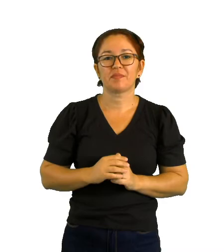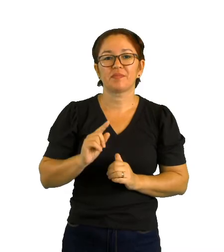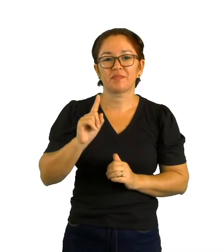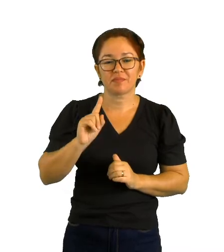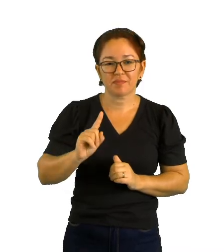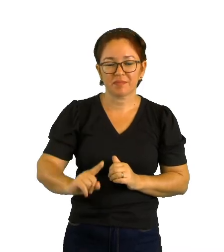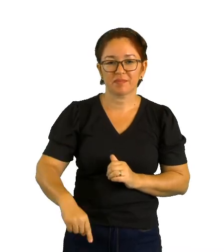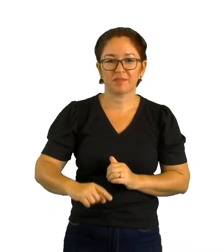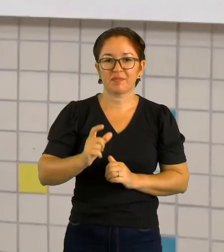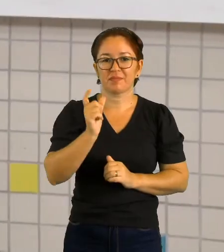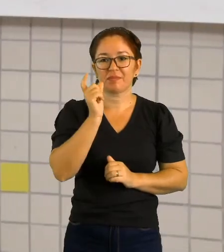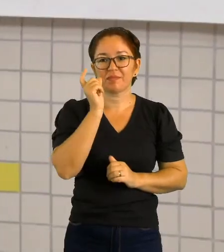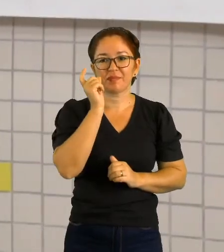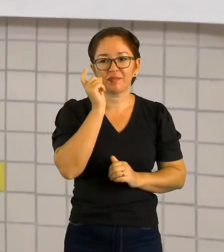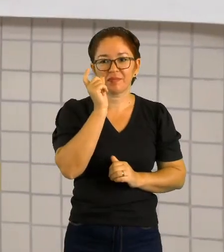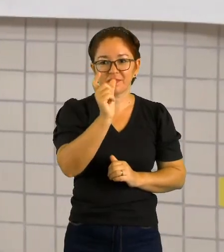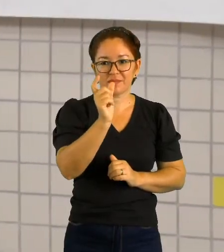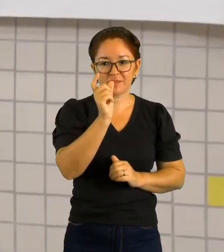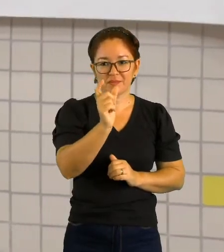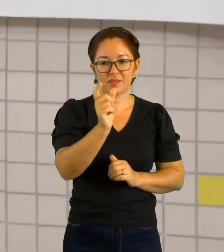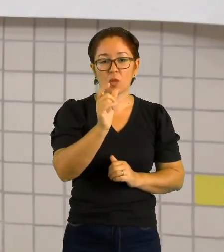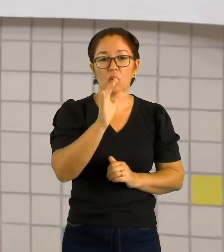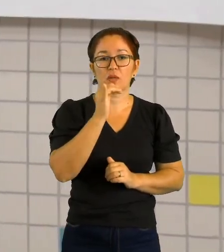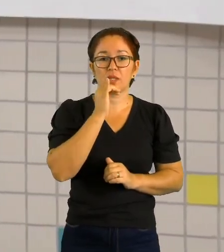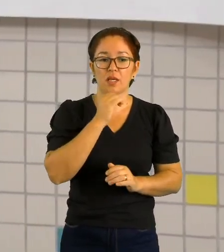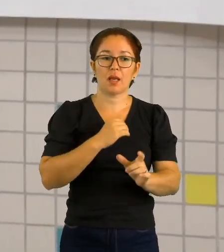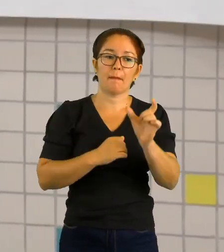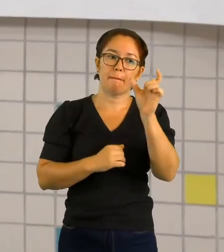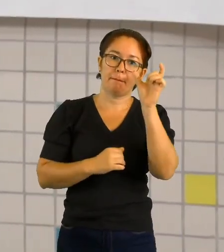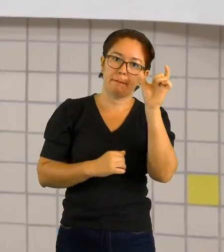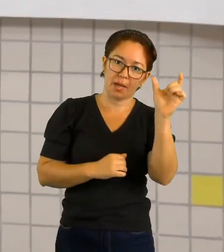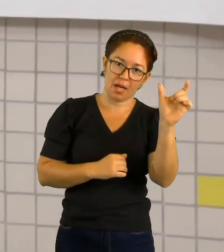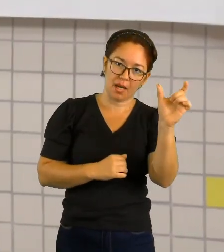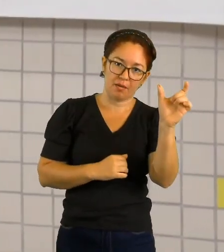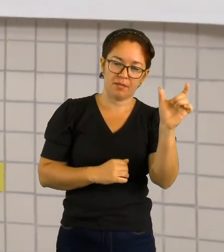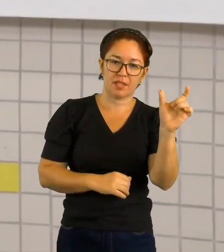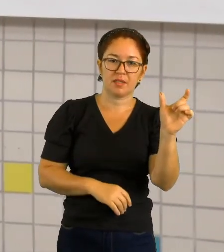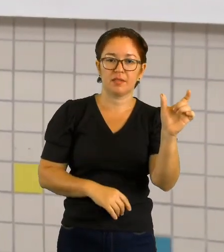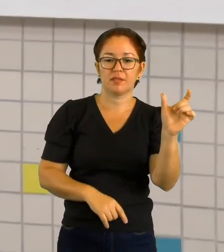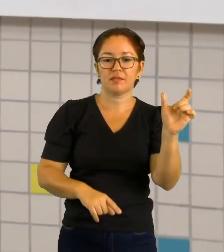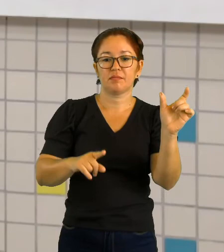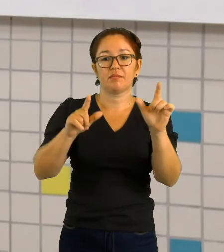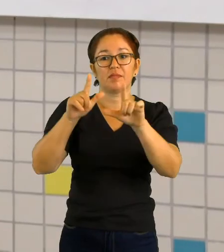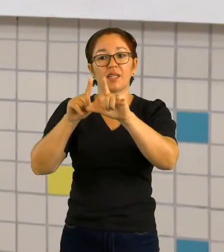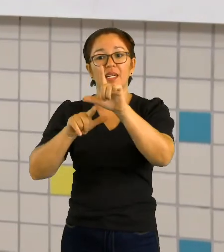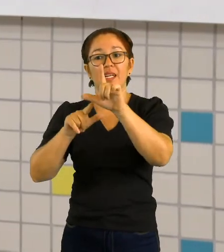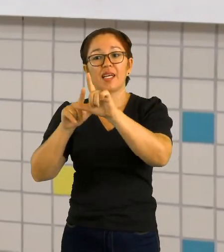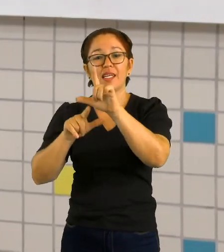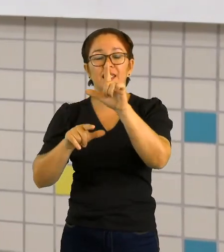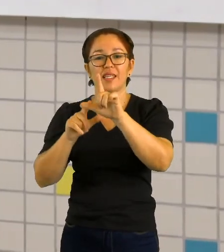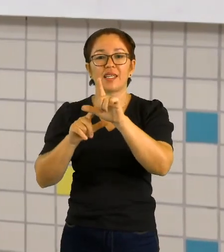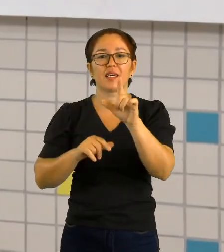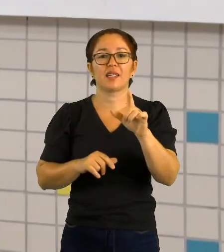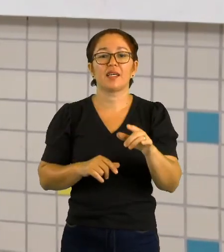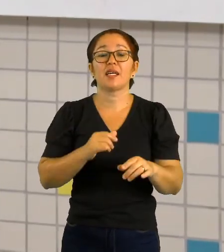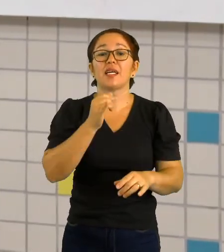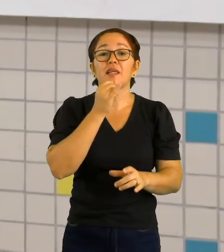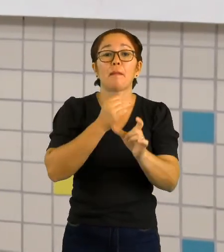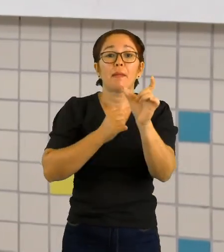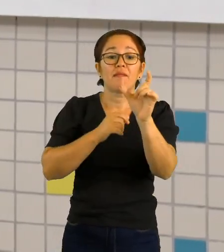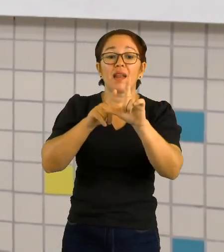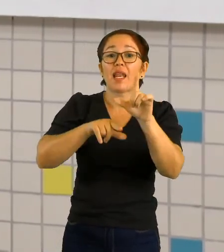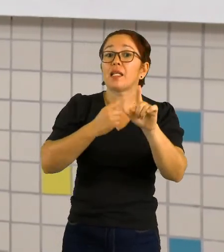palavra e as letras. Palavra com uma letra, qual que é a palavra?